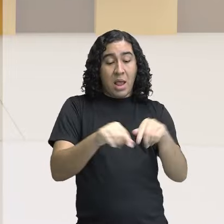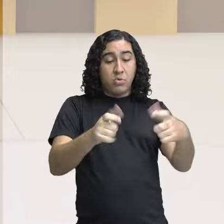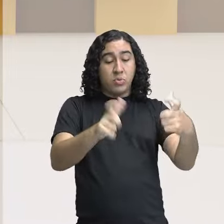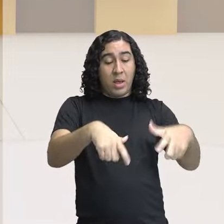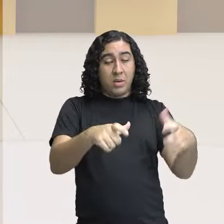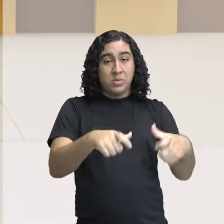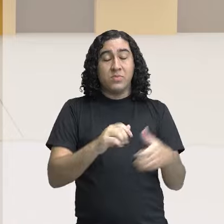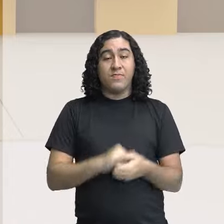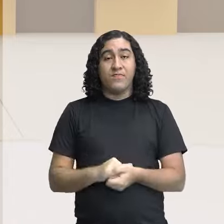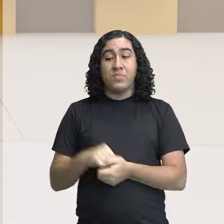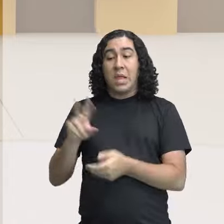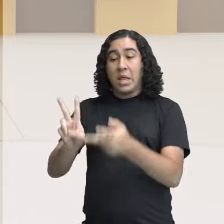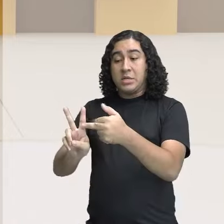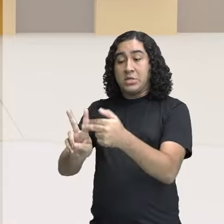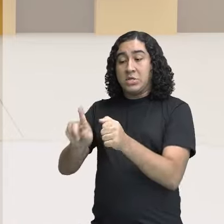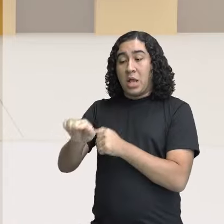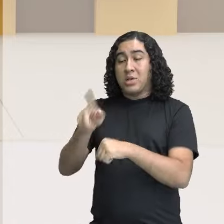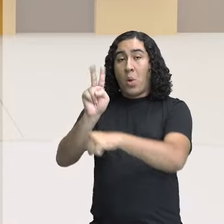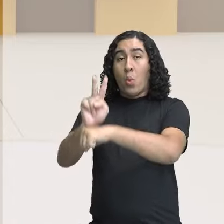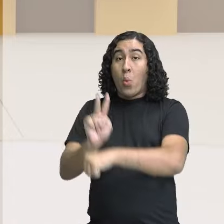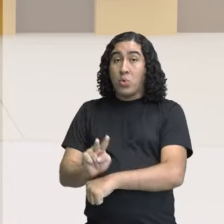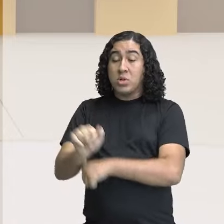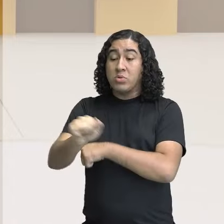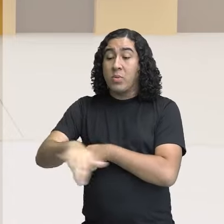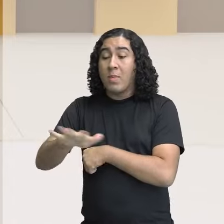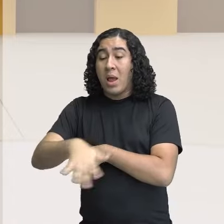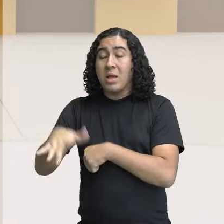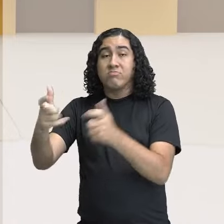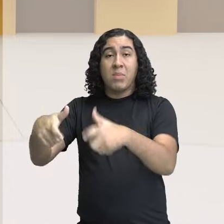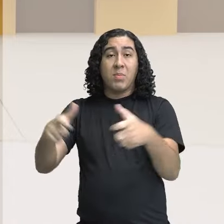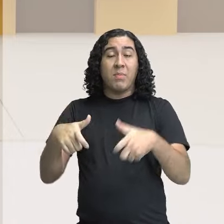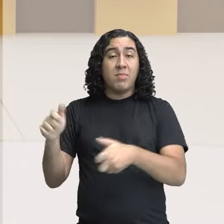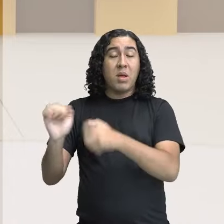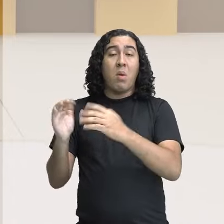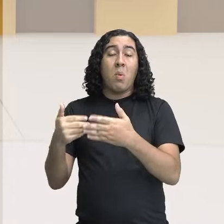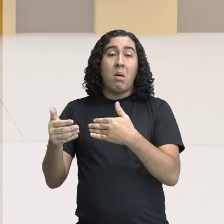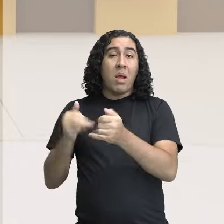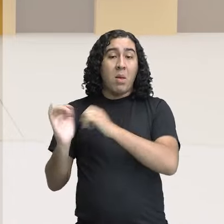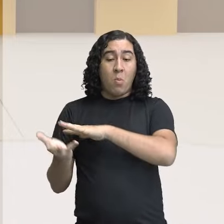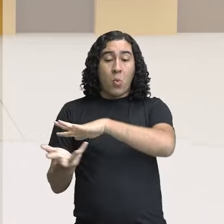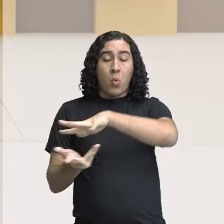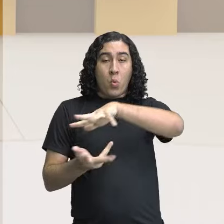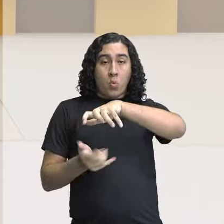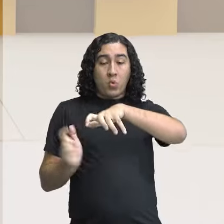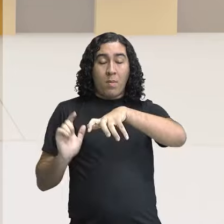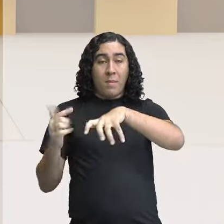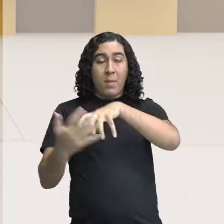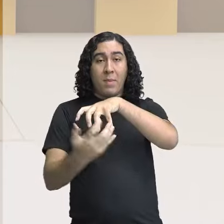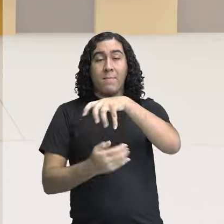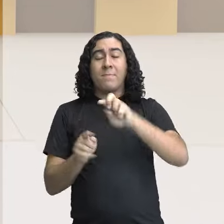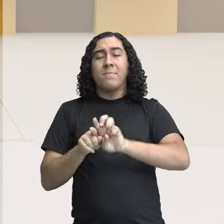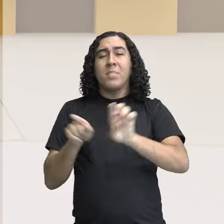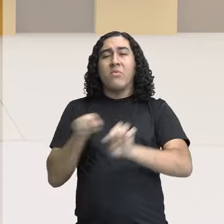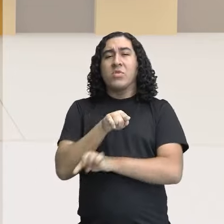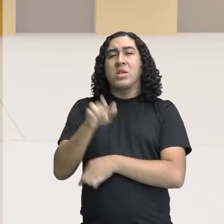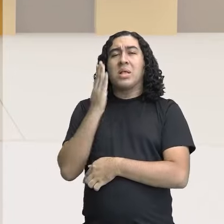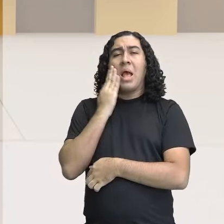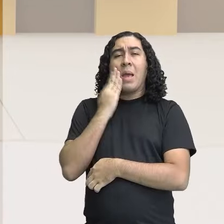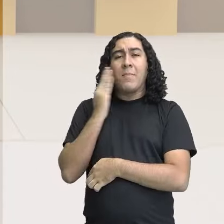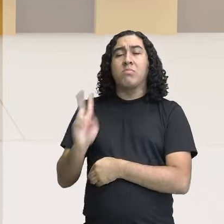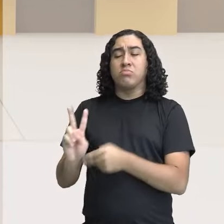esses indígenas, eles cuidam da terra em qualquer lugar do mundo. Mas você sabia que indígena é só